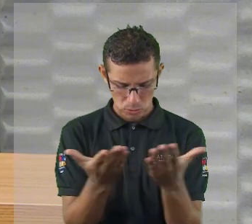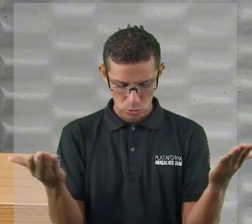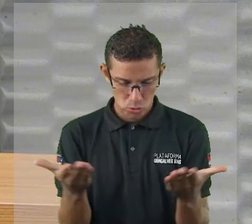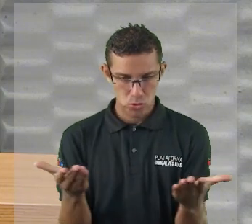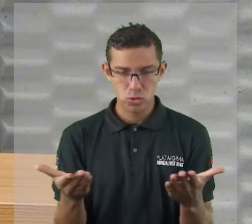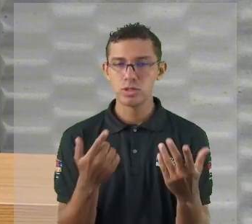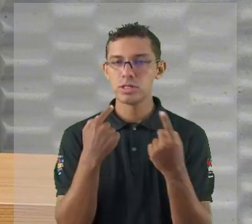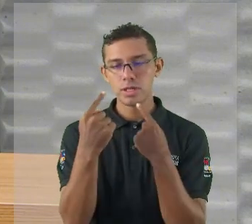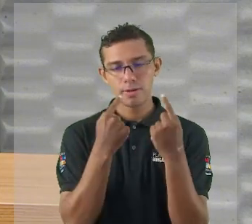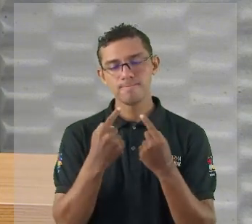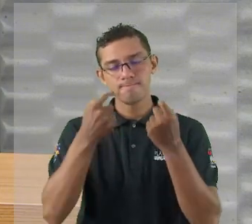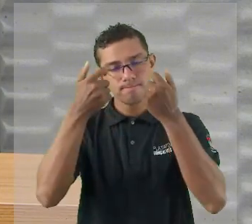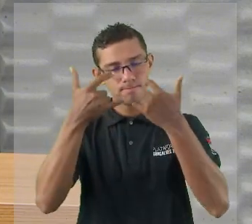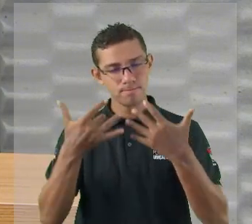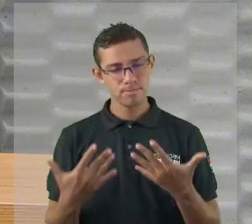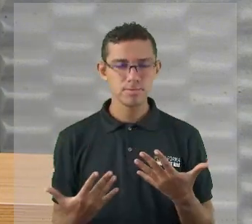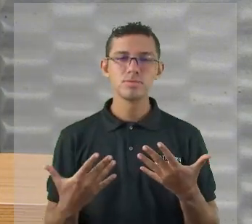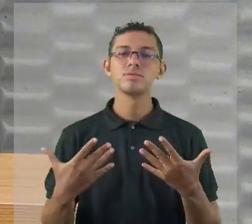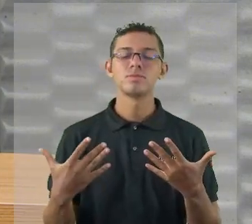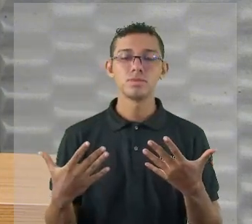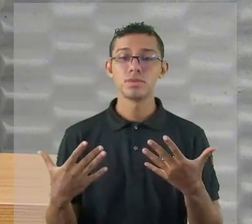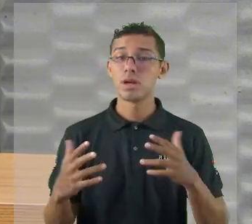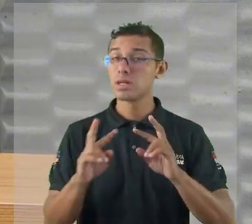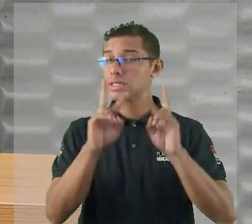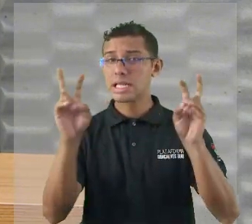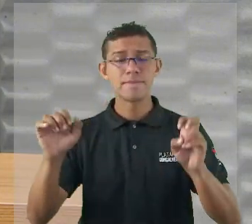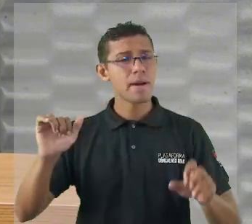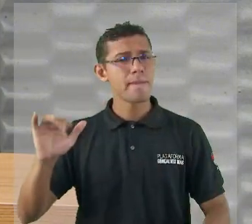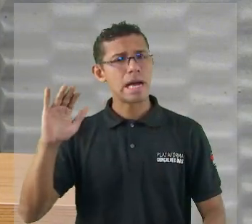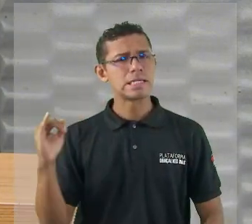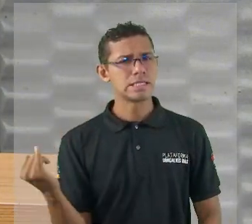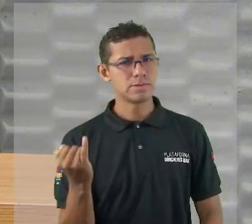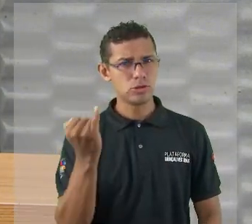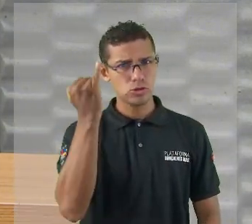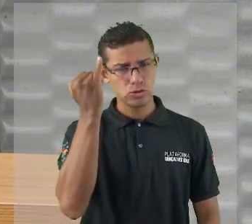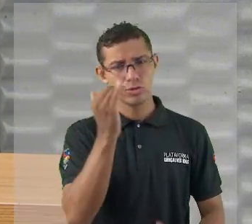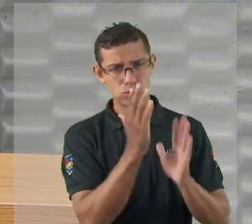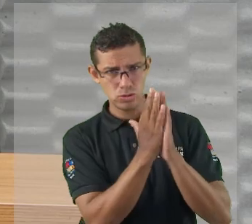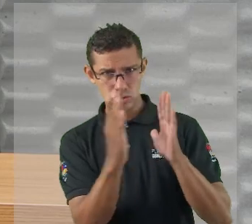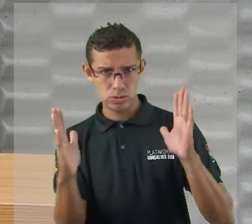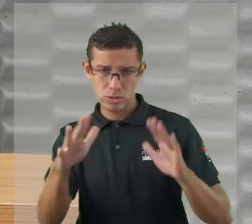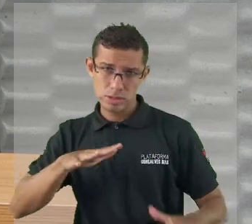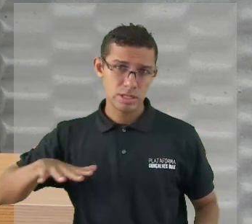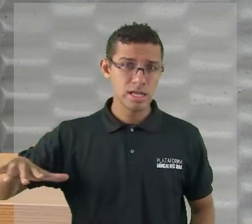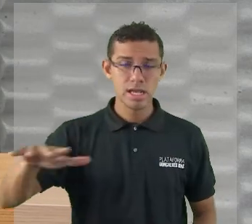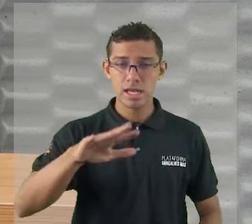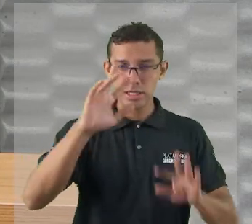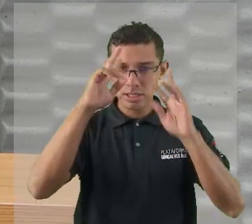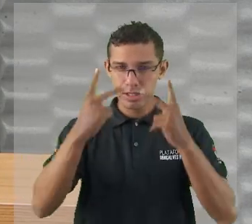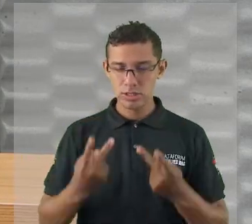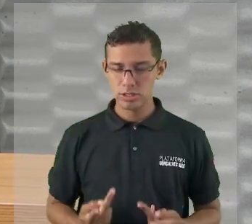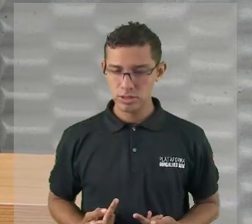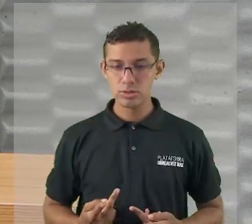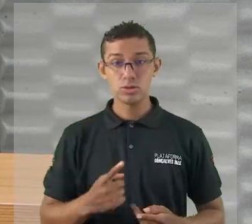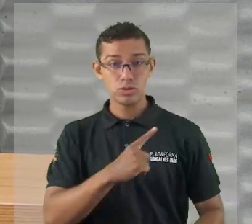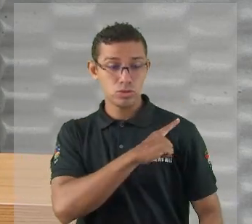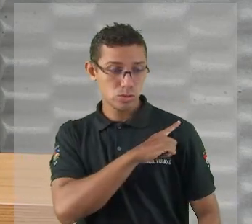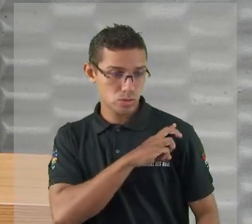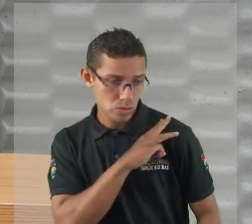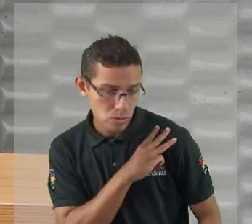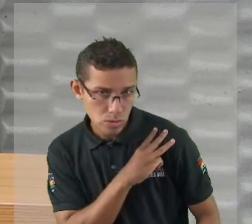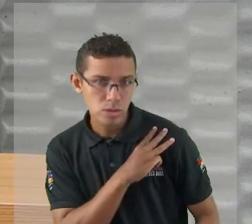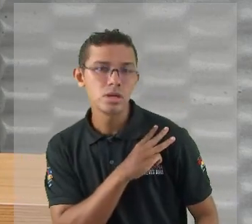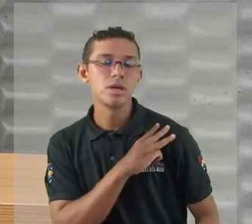vem discutir, vem conversar, vem dialogar sobre uma das temáticas mais importantes dentro da área de humanas, dentro do ensino médio, que são as